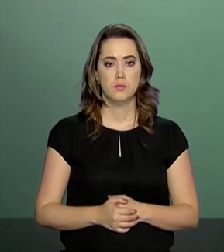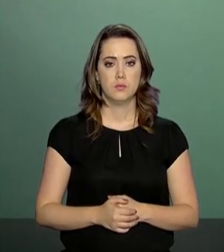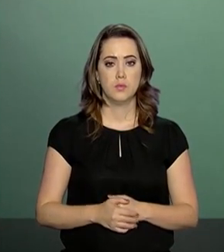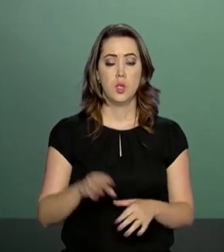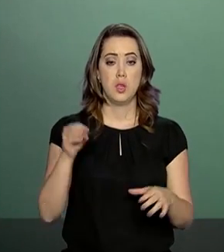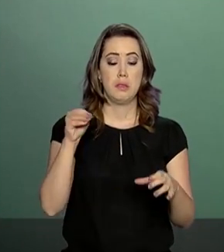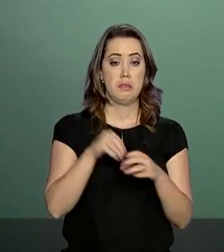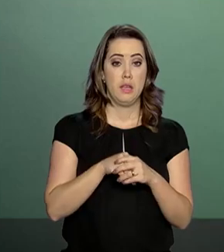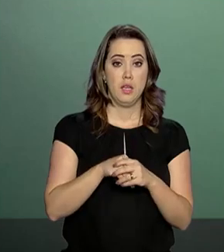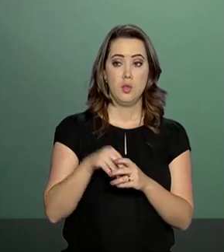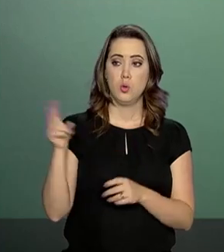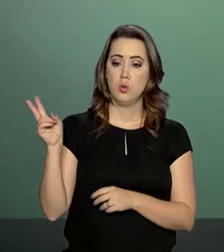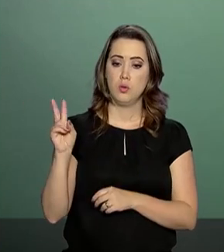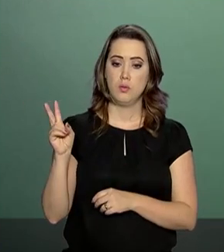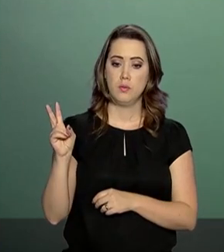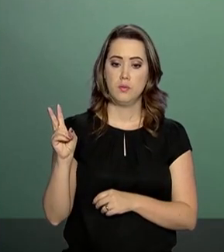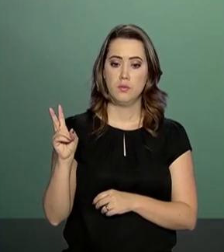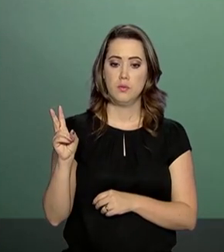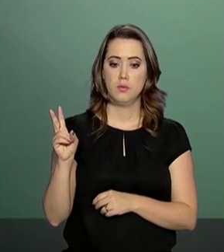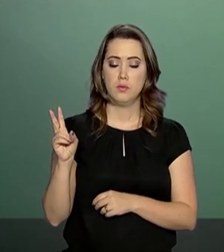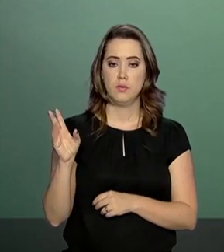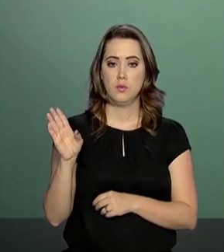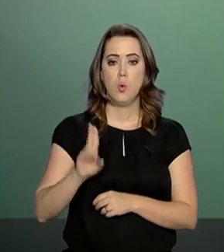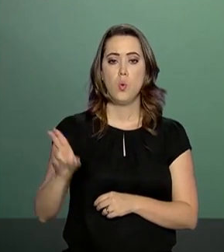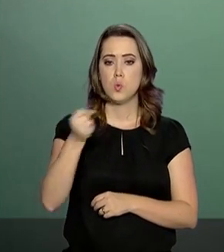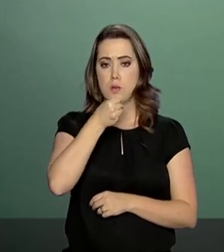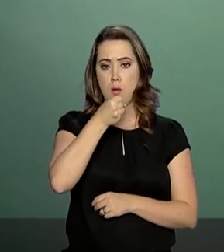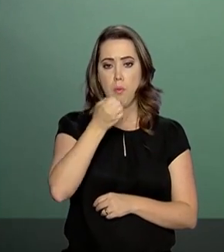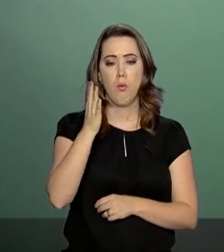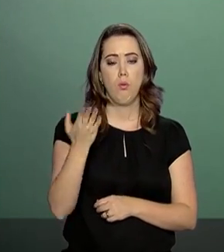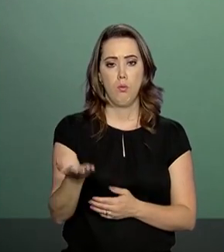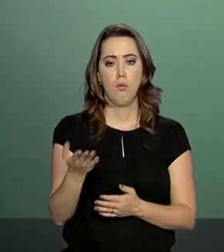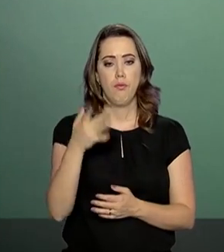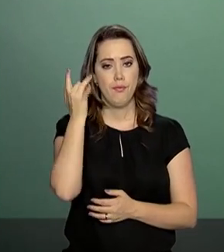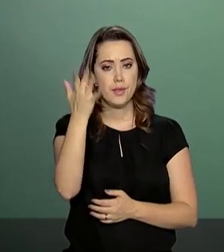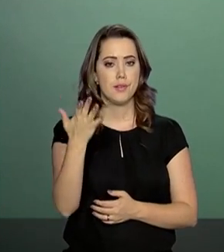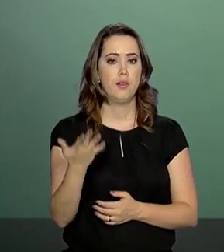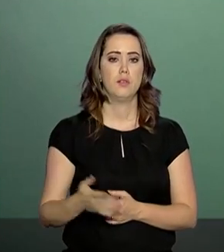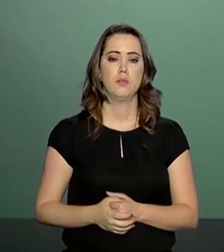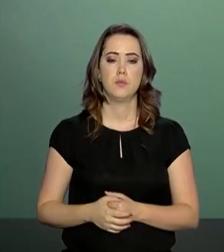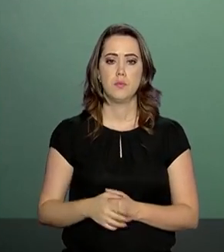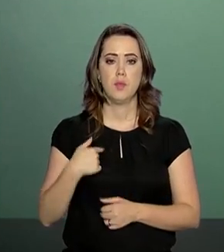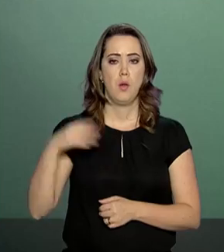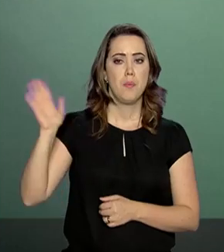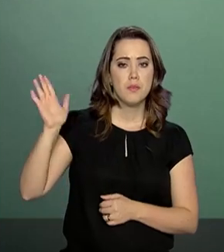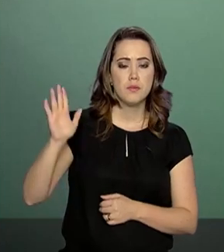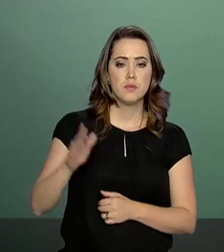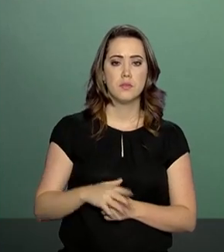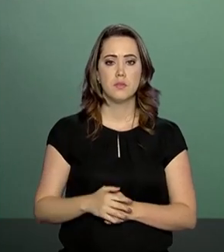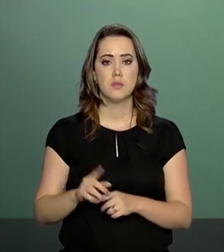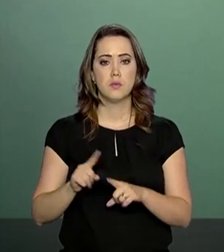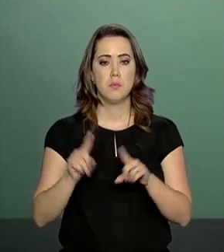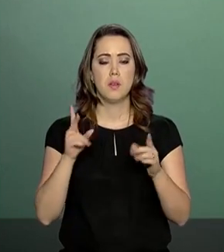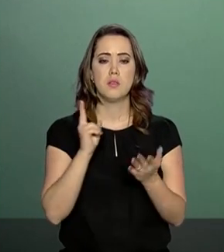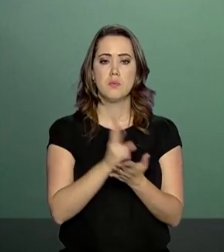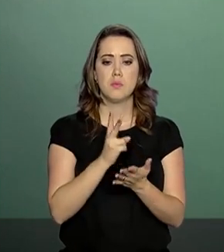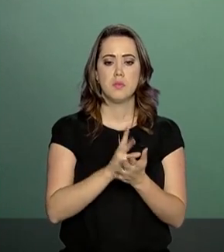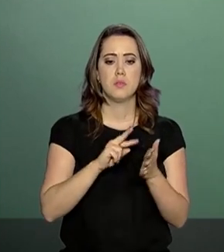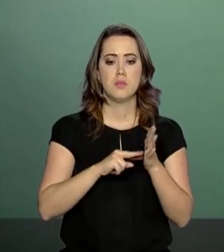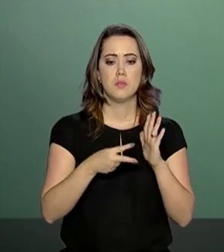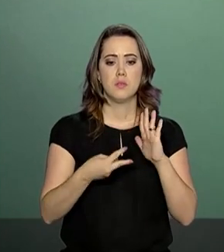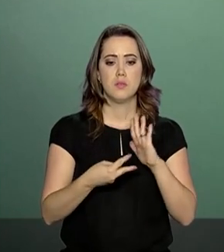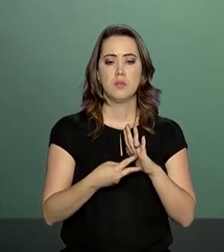dentro do território venezuelano mas por favor vamos usando o microfone nos facilita bastante minha vez aqui então General mais ou menos no mesmo sentido aqui o